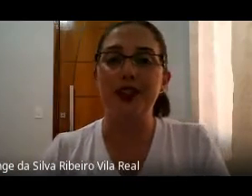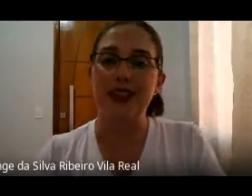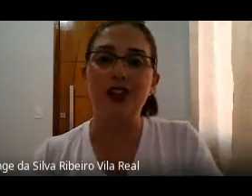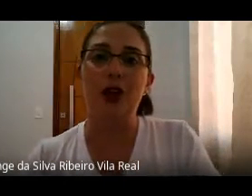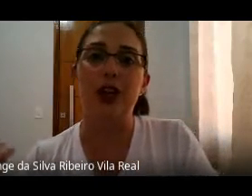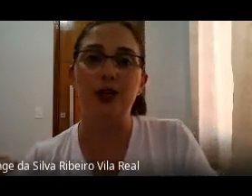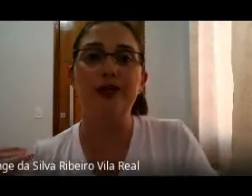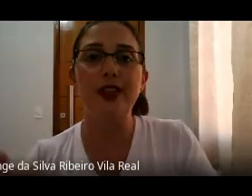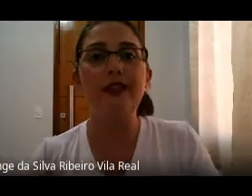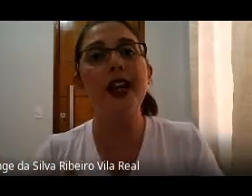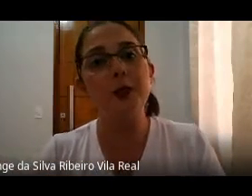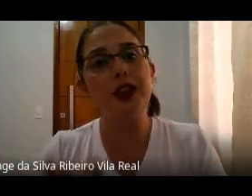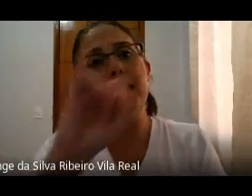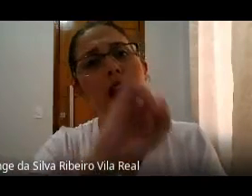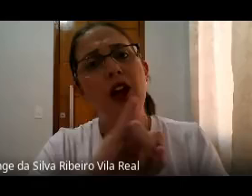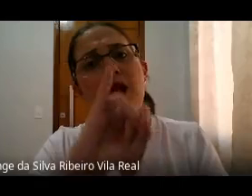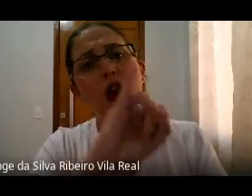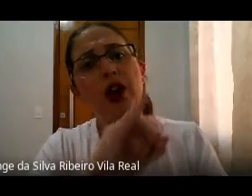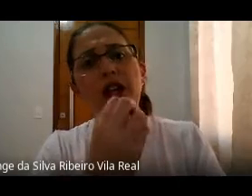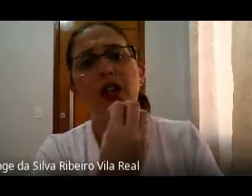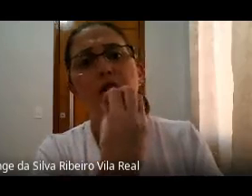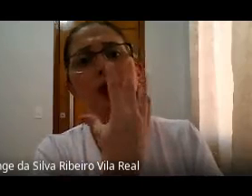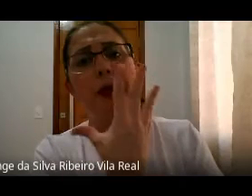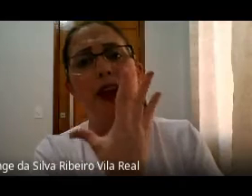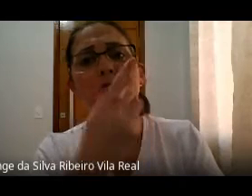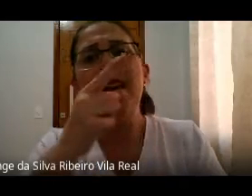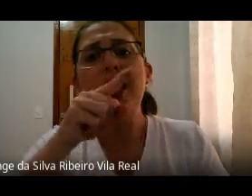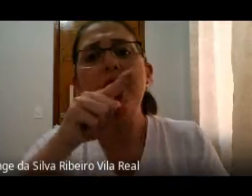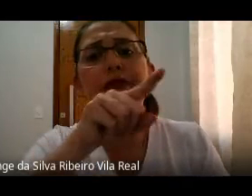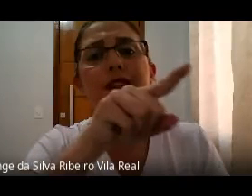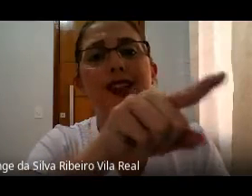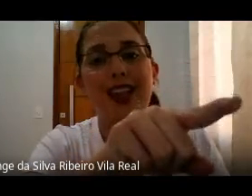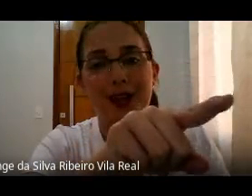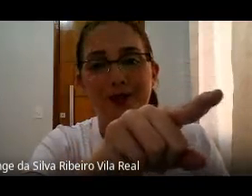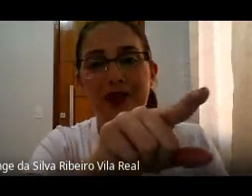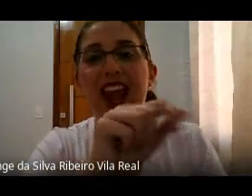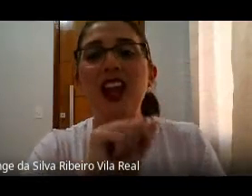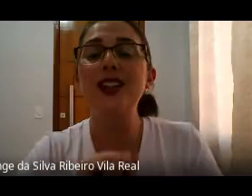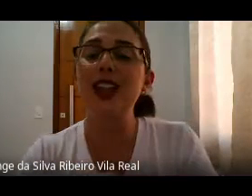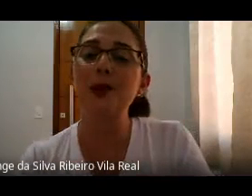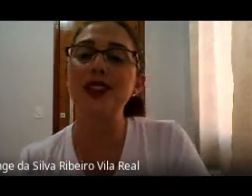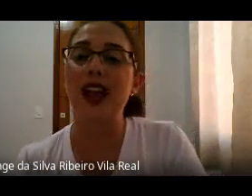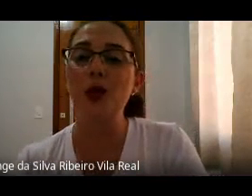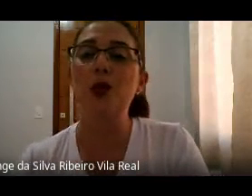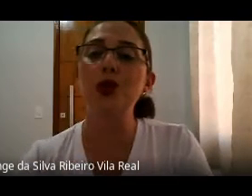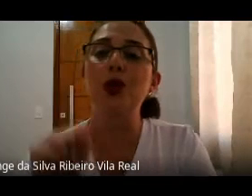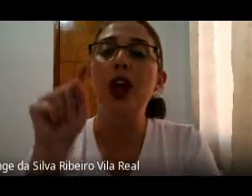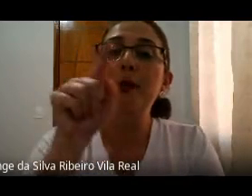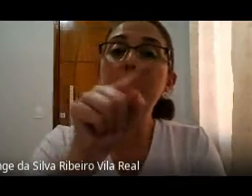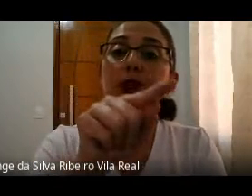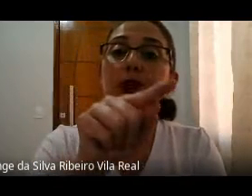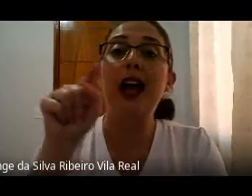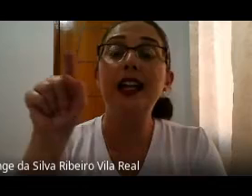Provavelmente a pessoa que está dialogando com você vai responder: oi, tudo bem. E você? Né? Nós temos aí o